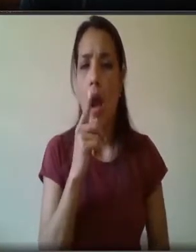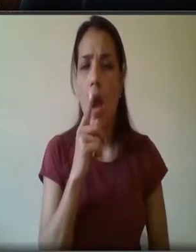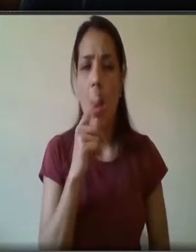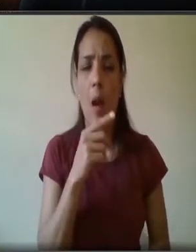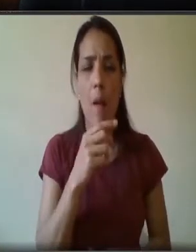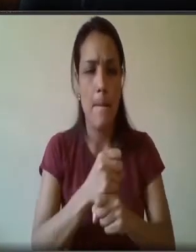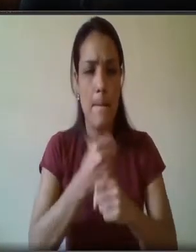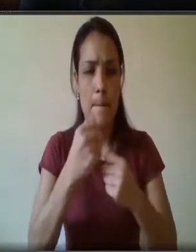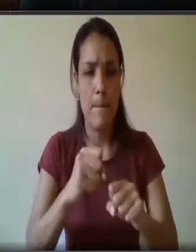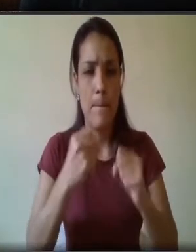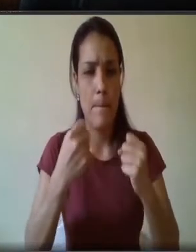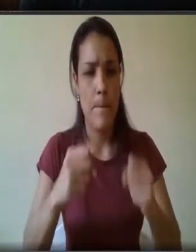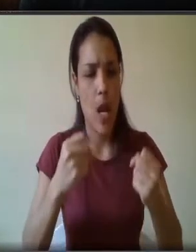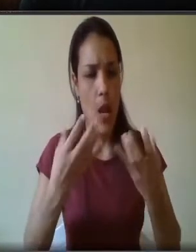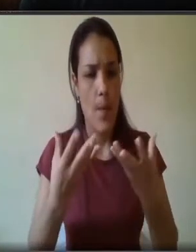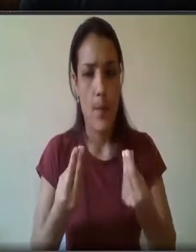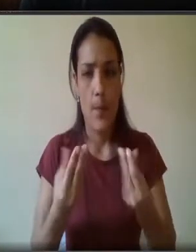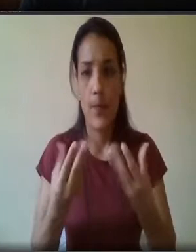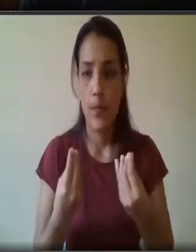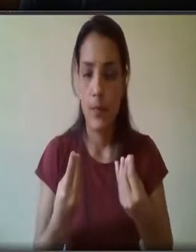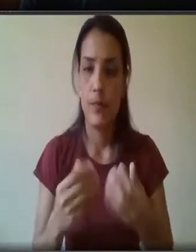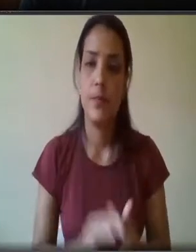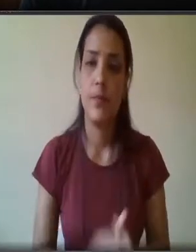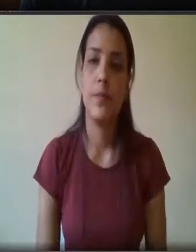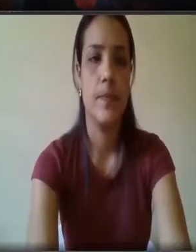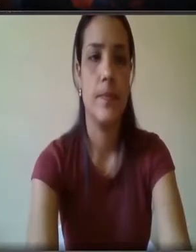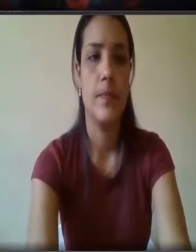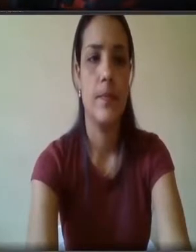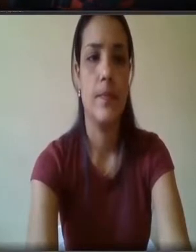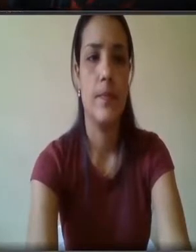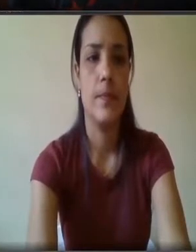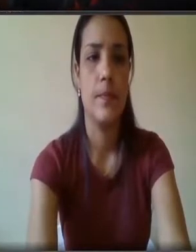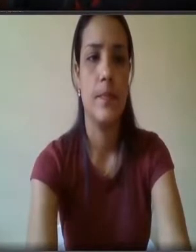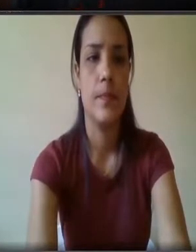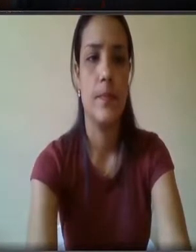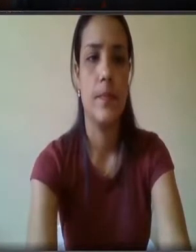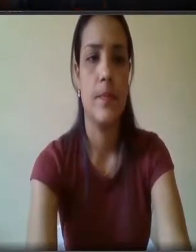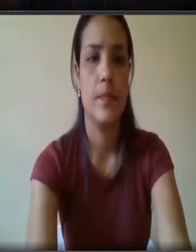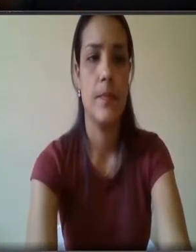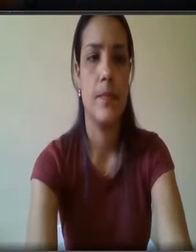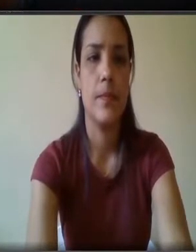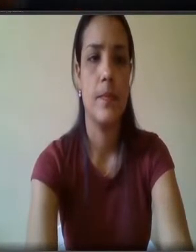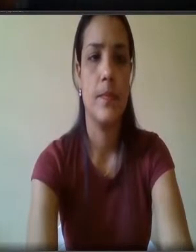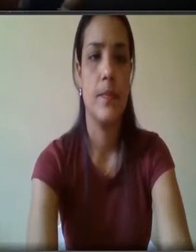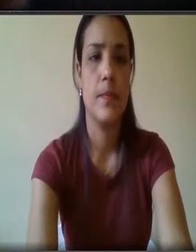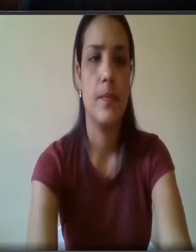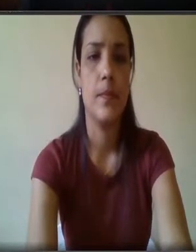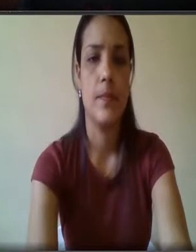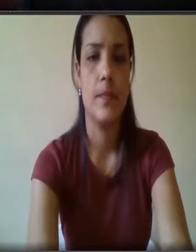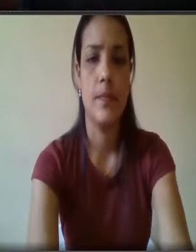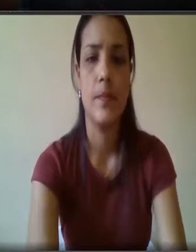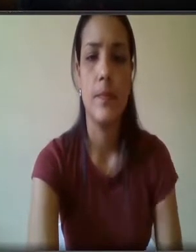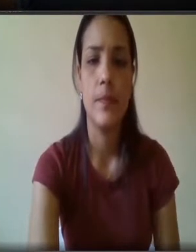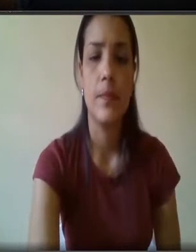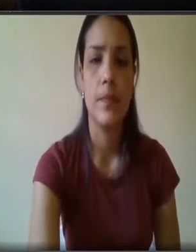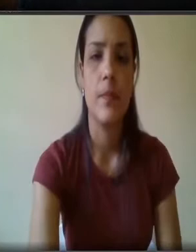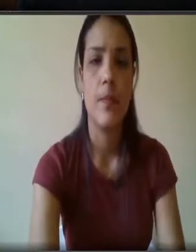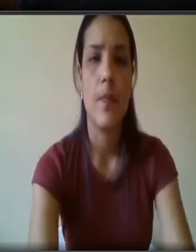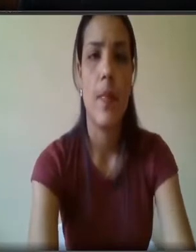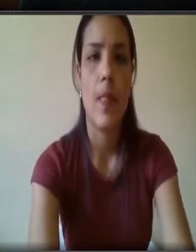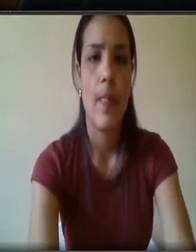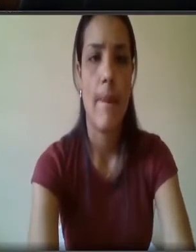mais vulcões. Mas isso aqui é um geyser, tá? E cai aquela escala geológica associada,